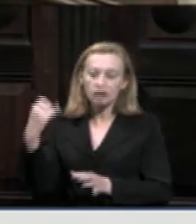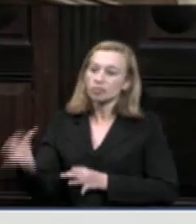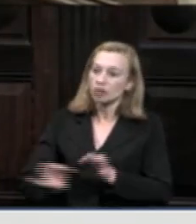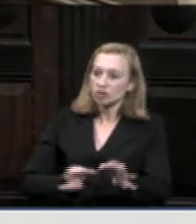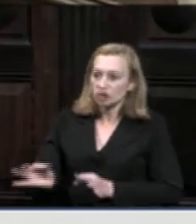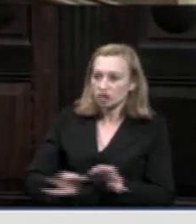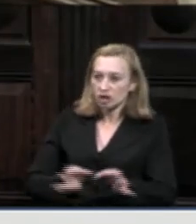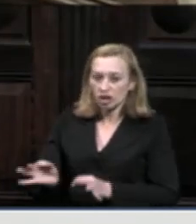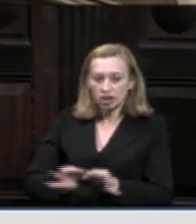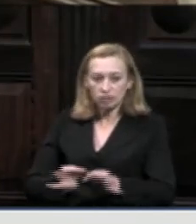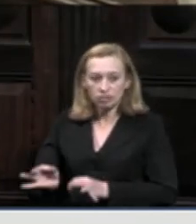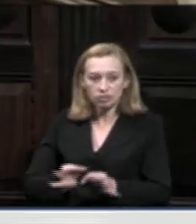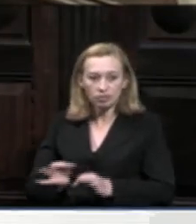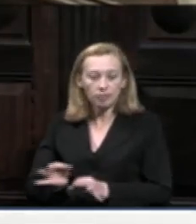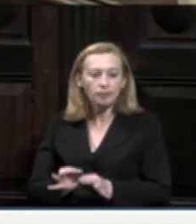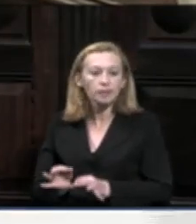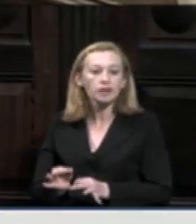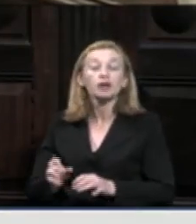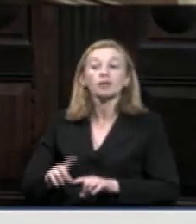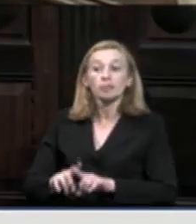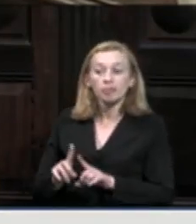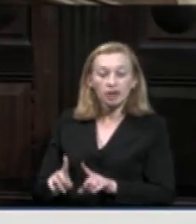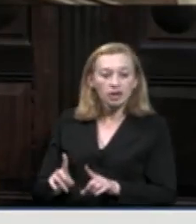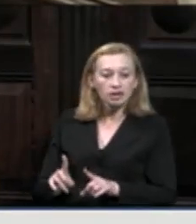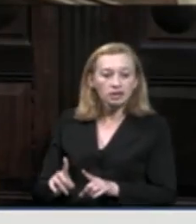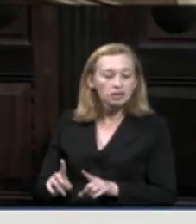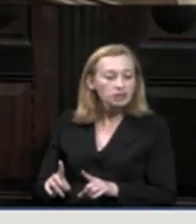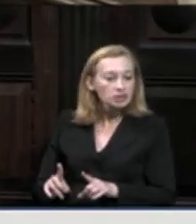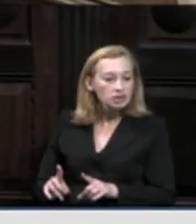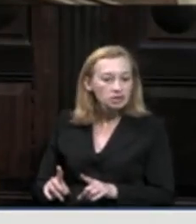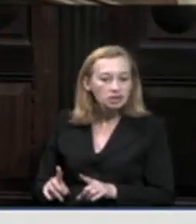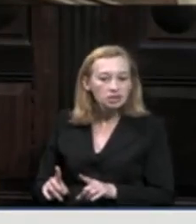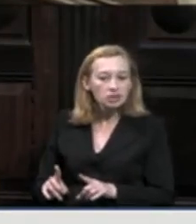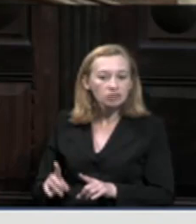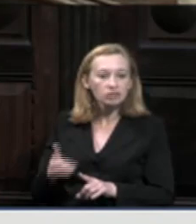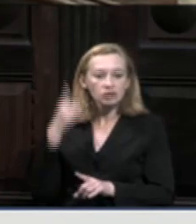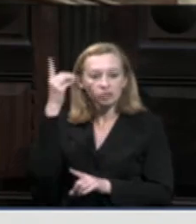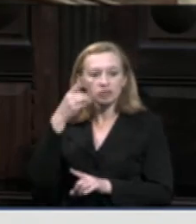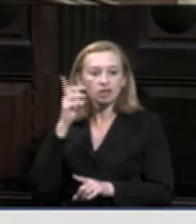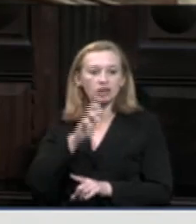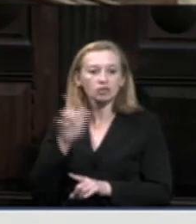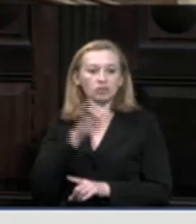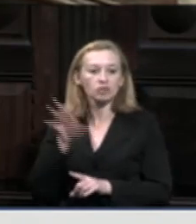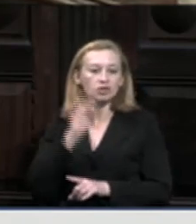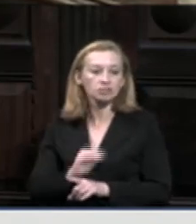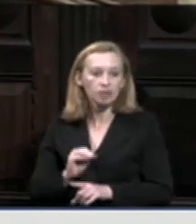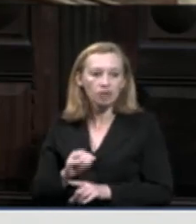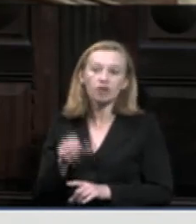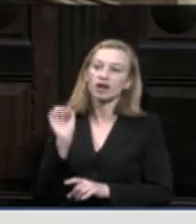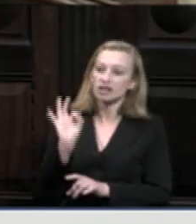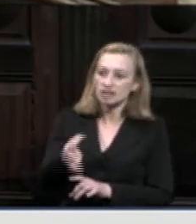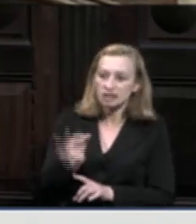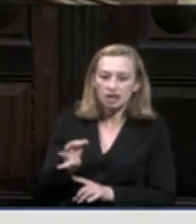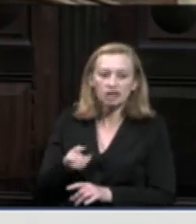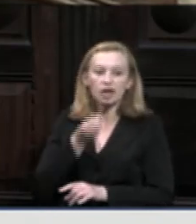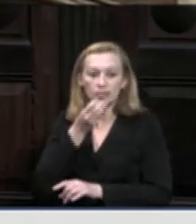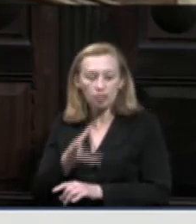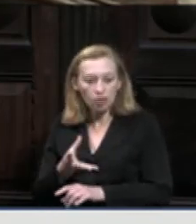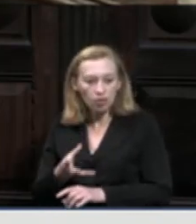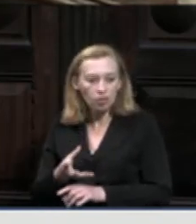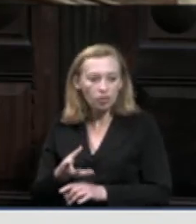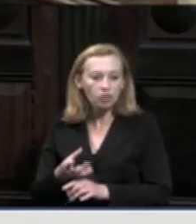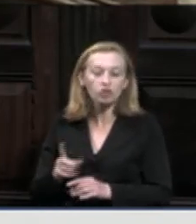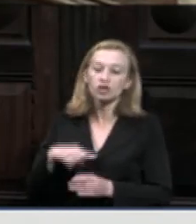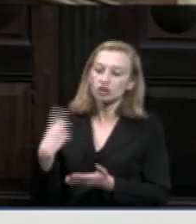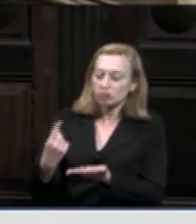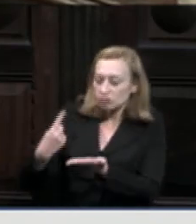à tramitação do projeto. Mas acho que a preocupação do deputado Luiz Paulo é absolutamente correta. É preciso que a gente